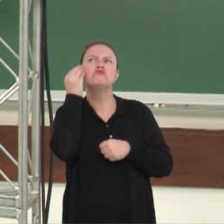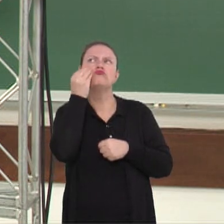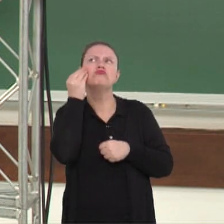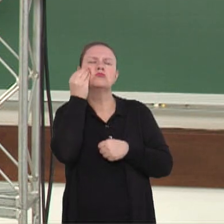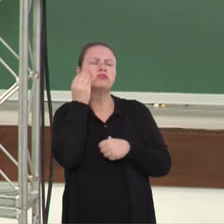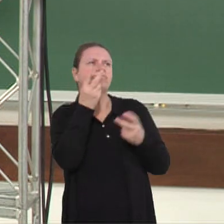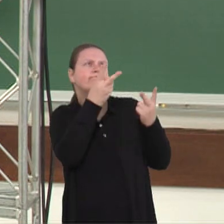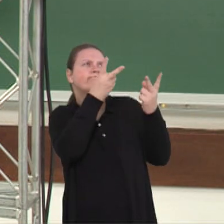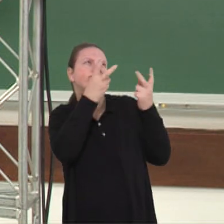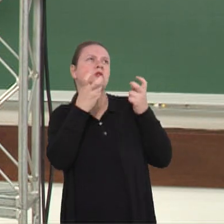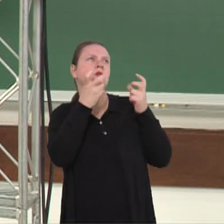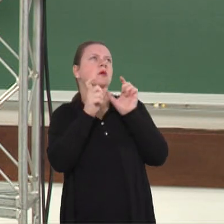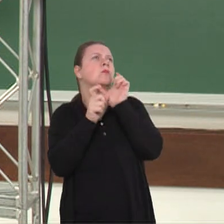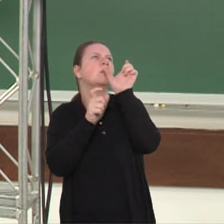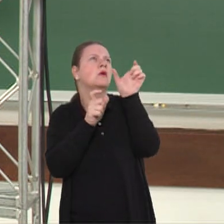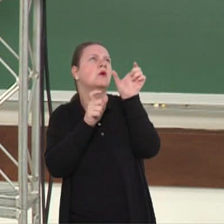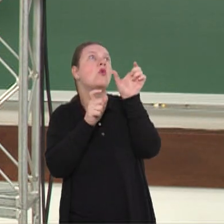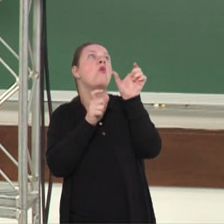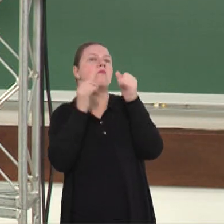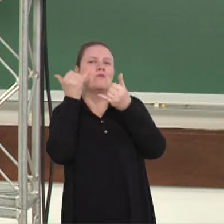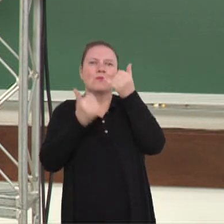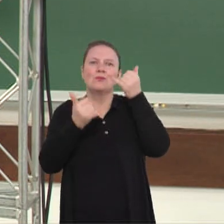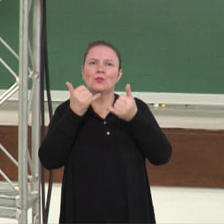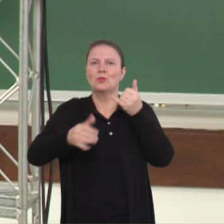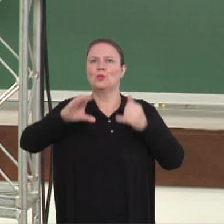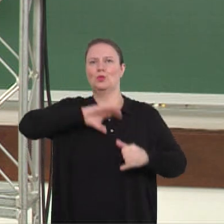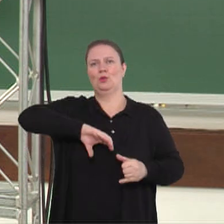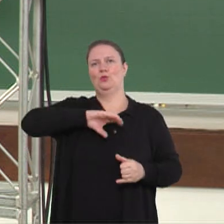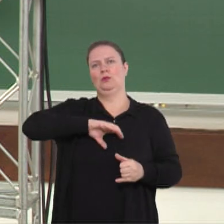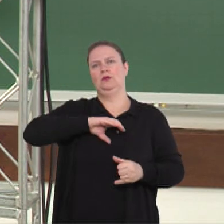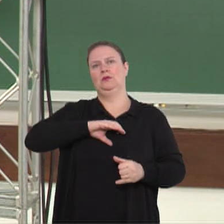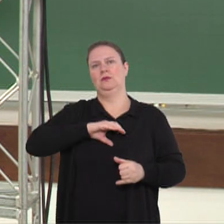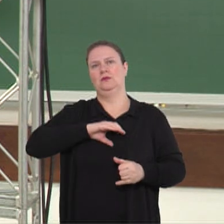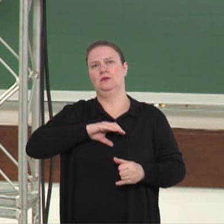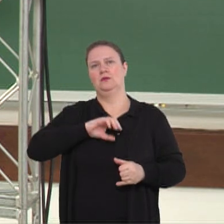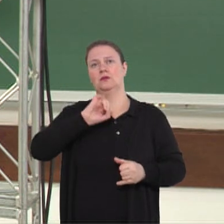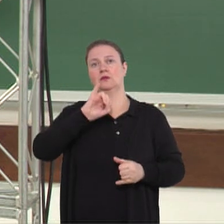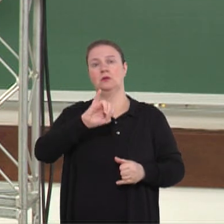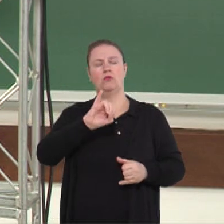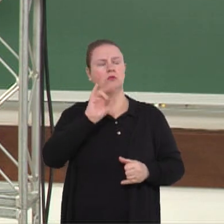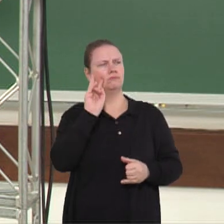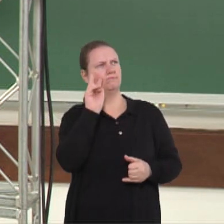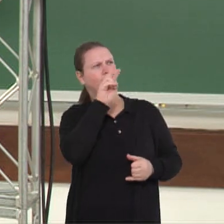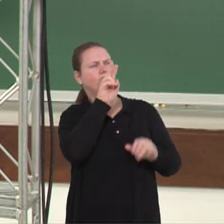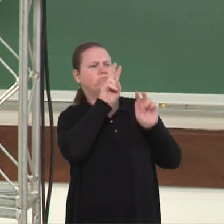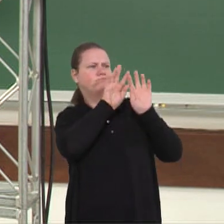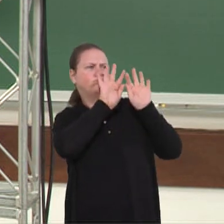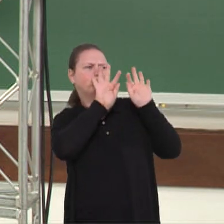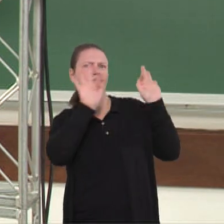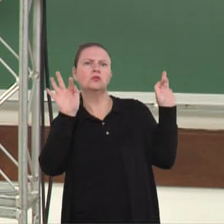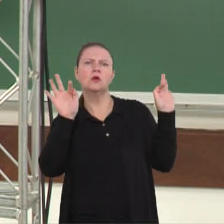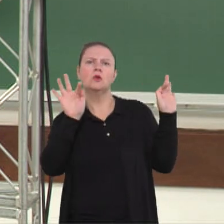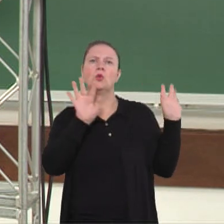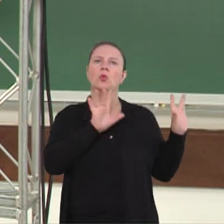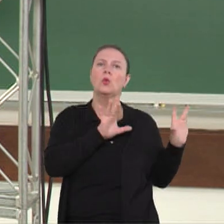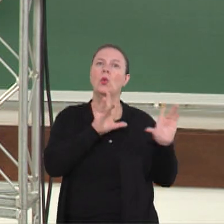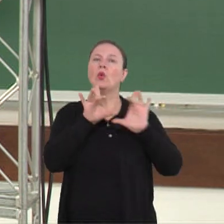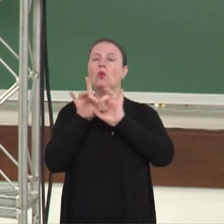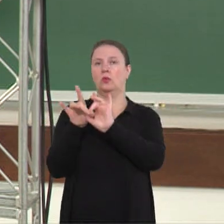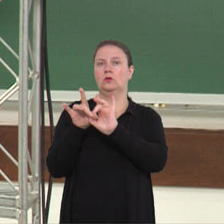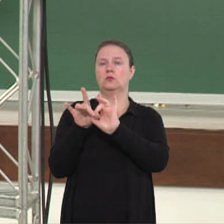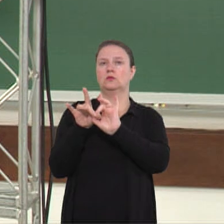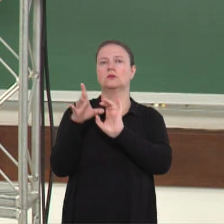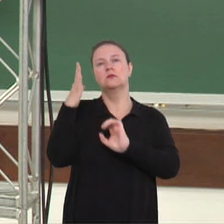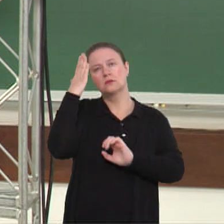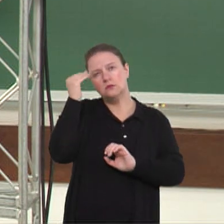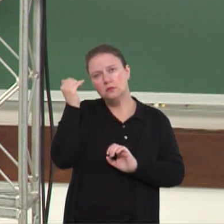na totalidade da frase você não consegue traduzir ela por inteiro mas pelo contexto de uma palavra outra que você tem você sabe